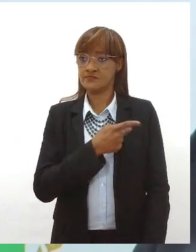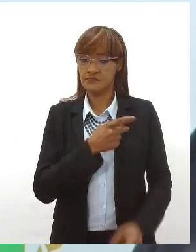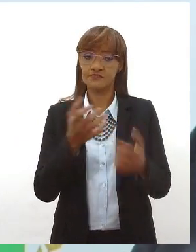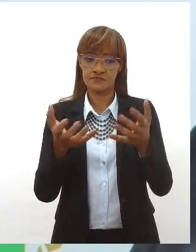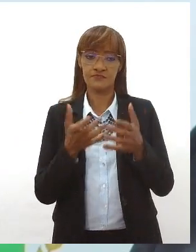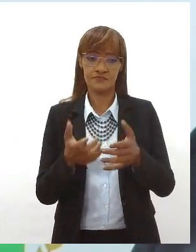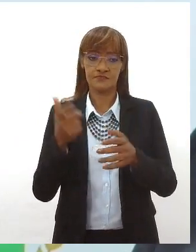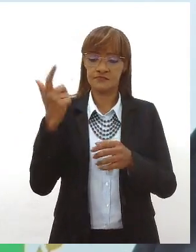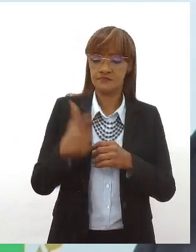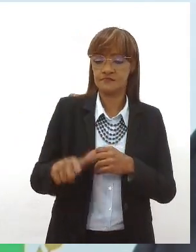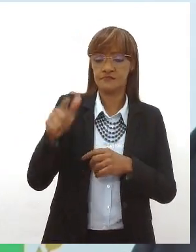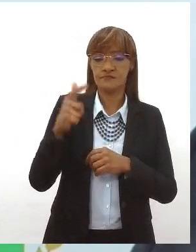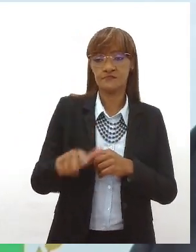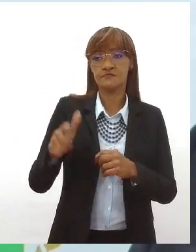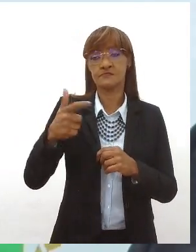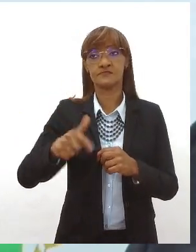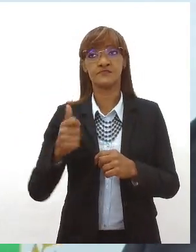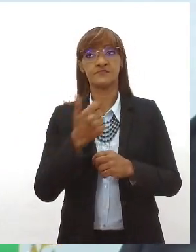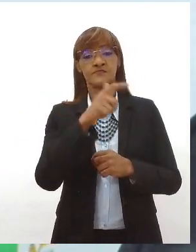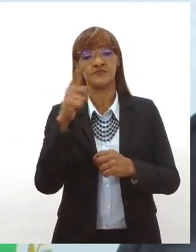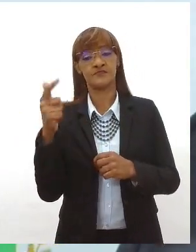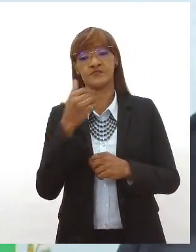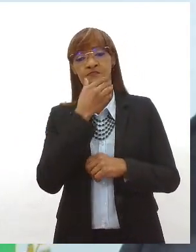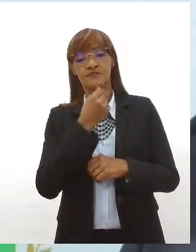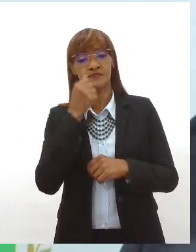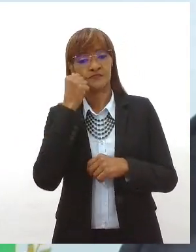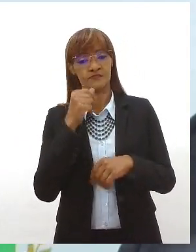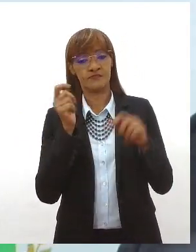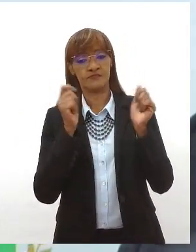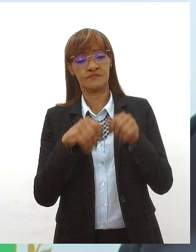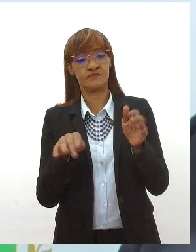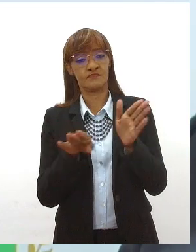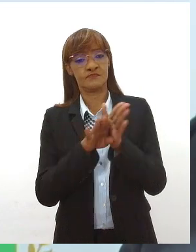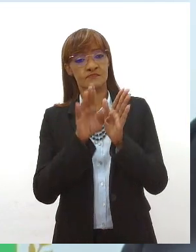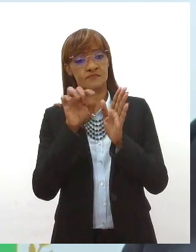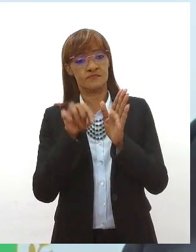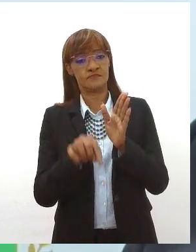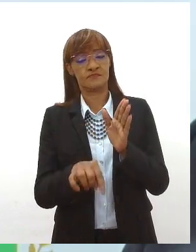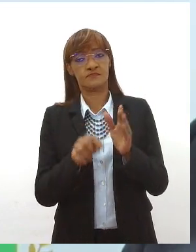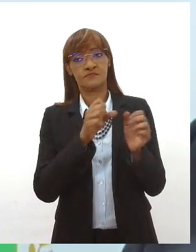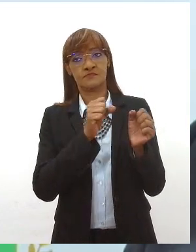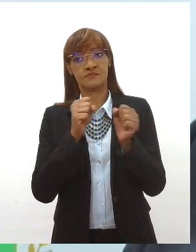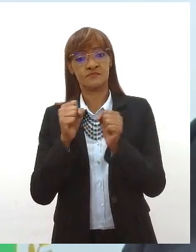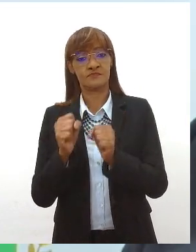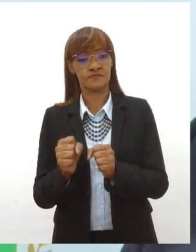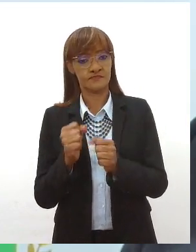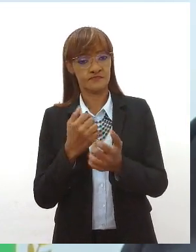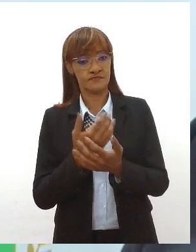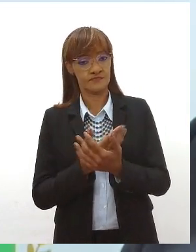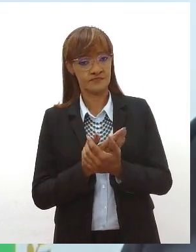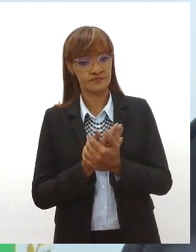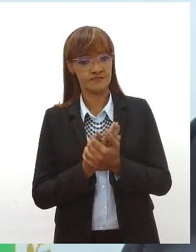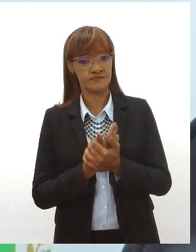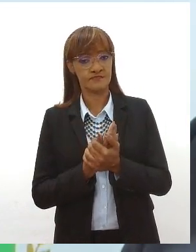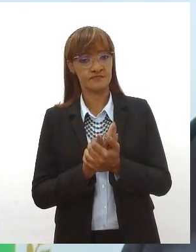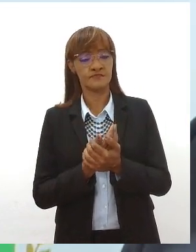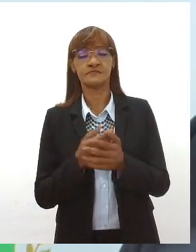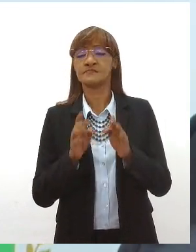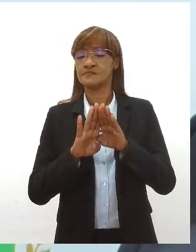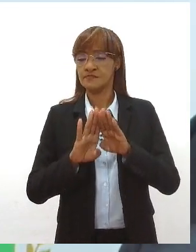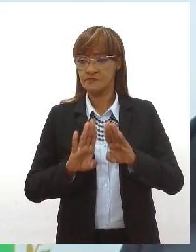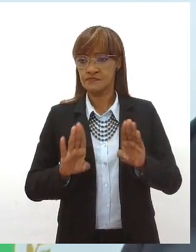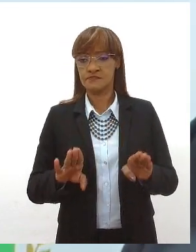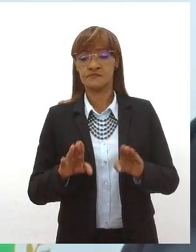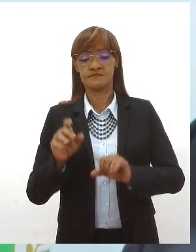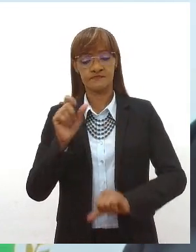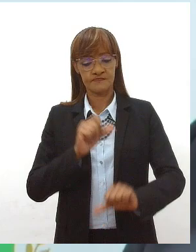mais outras mulheres possam ocupar o espaço na política institucional, que somente assim a gente vai mudar a nossa